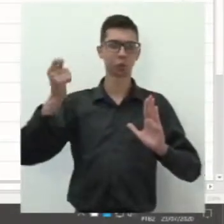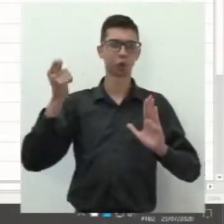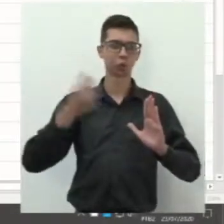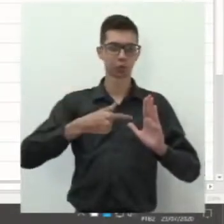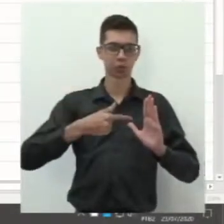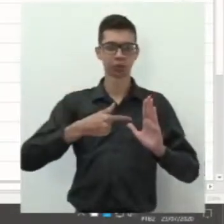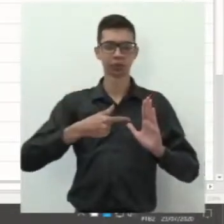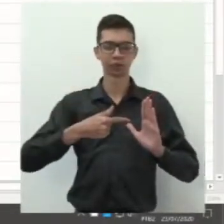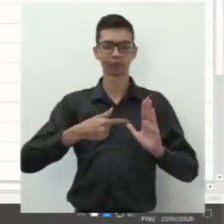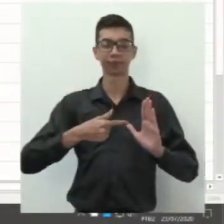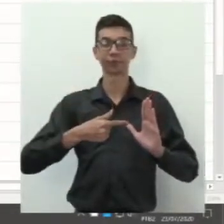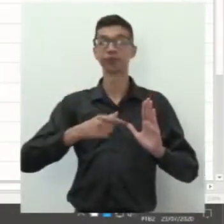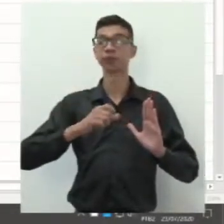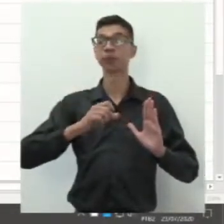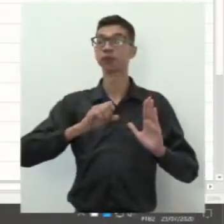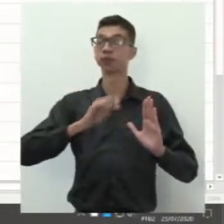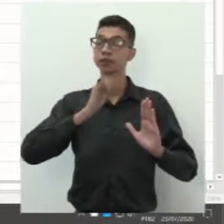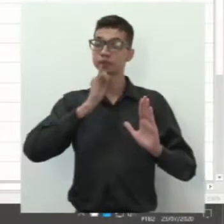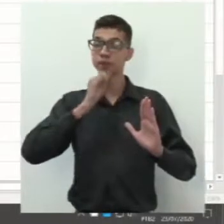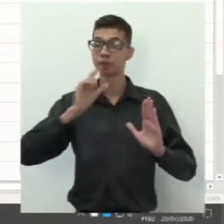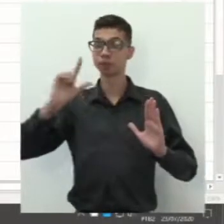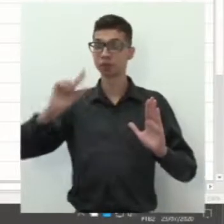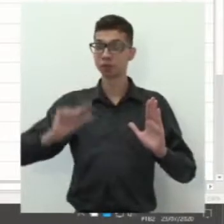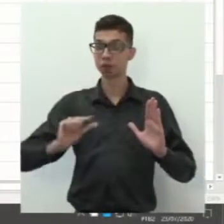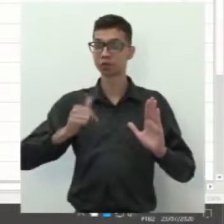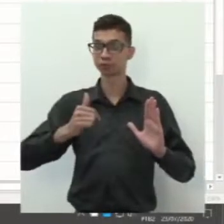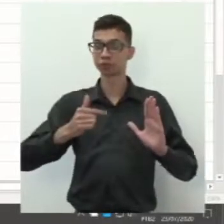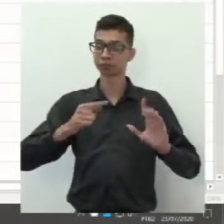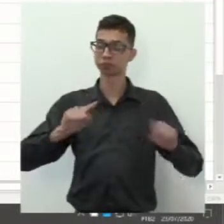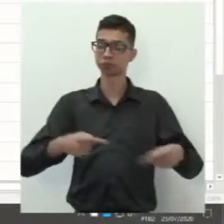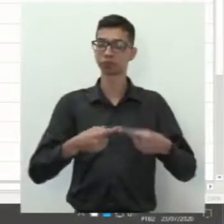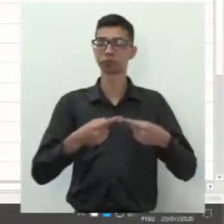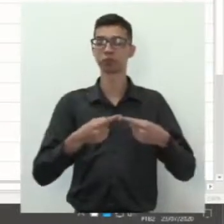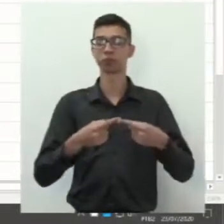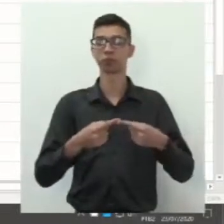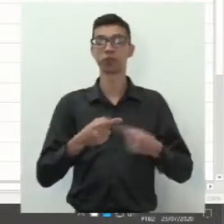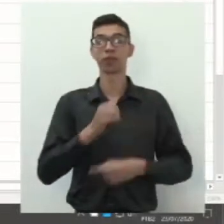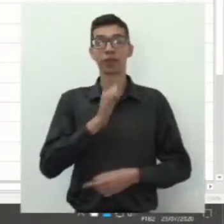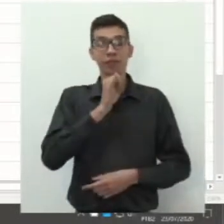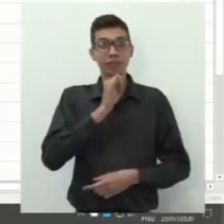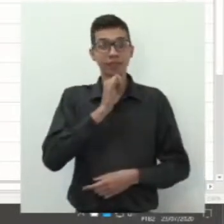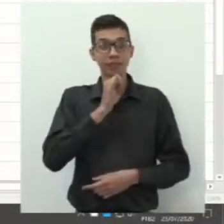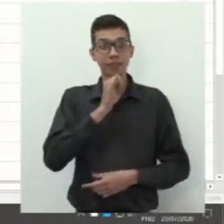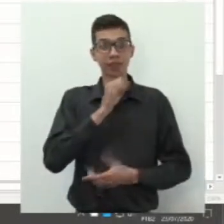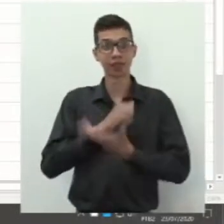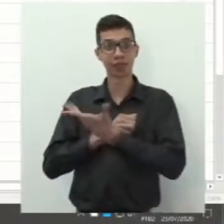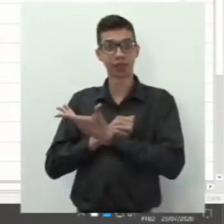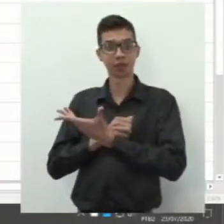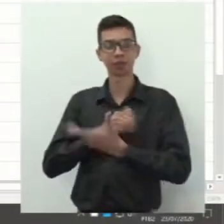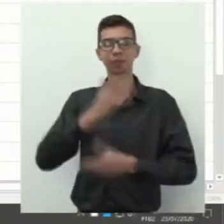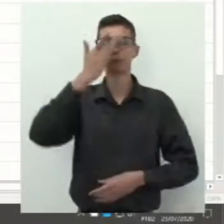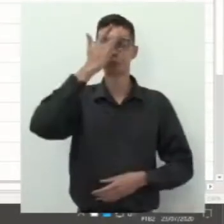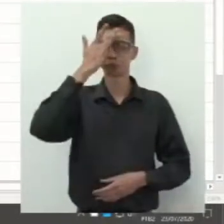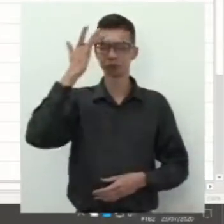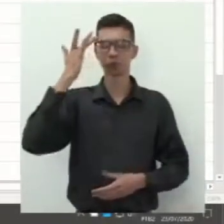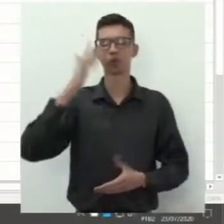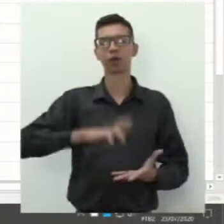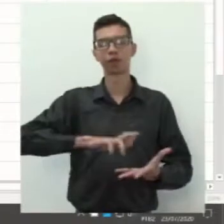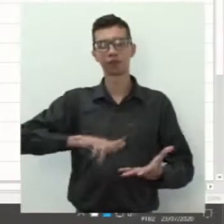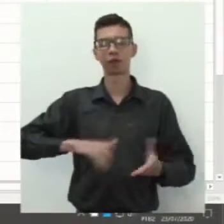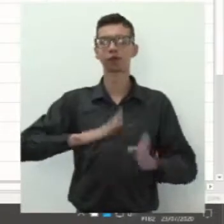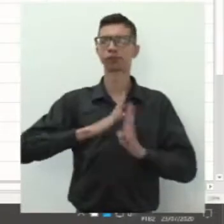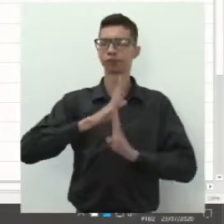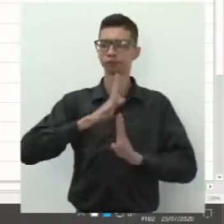dentro do orçamento. Ó, nesse exemplo tem gente que vai conseguir identificar aí abaixo do básico,